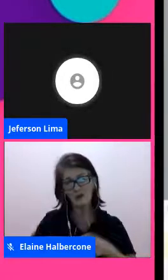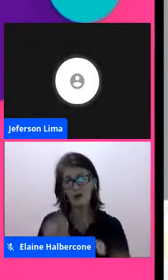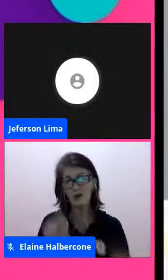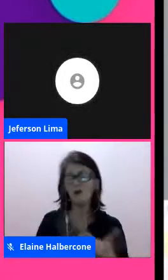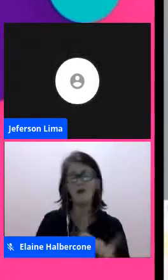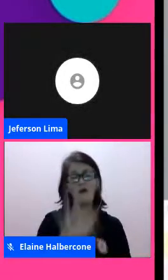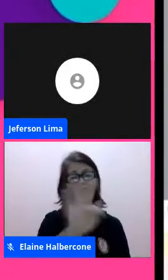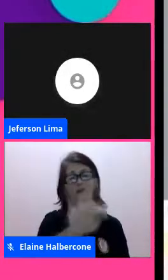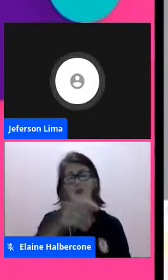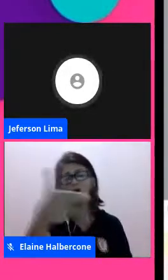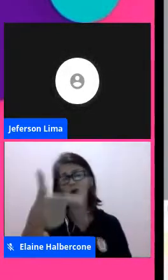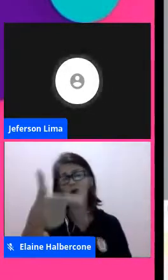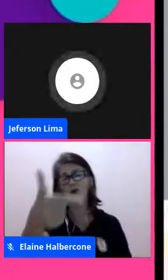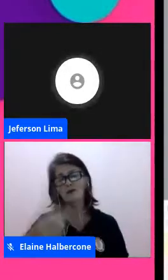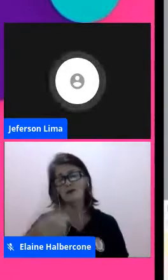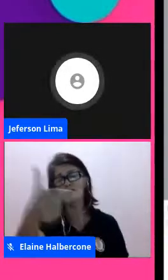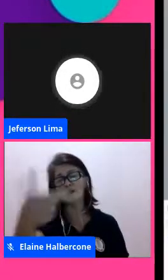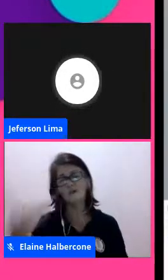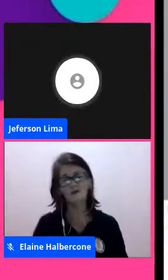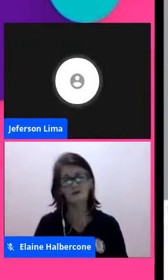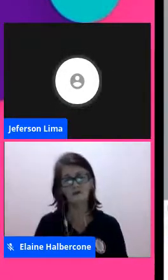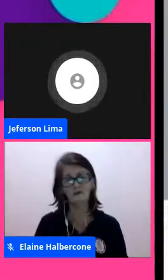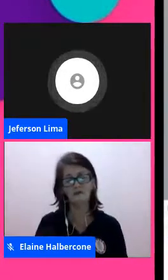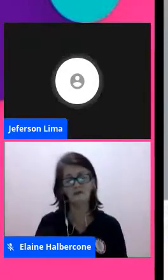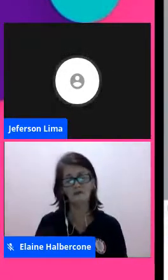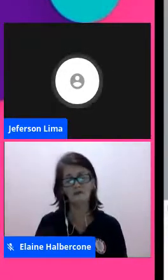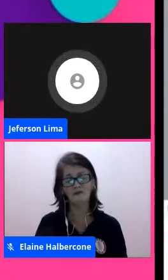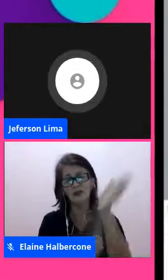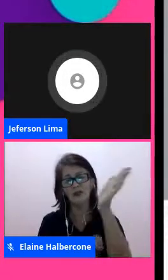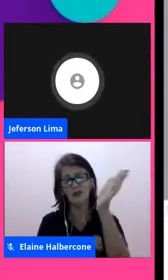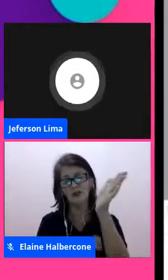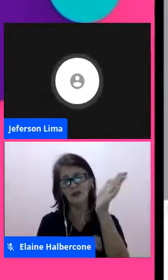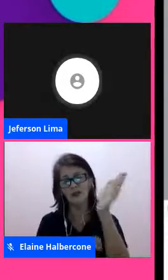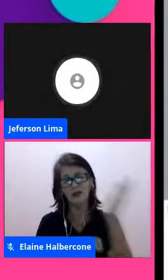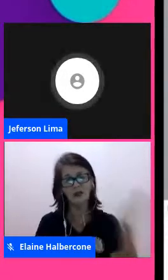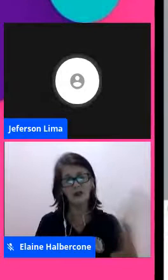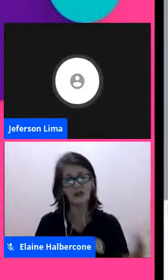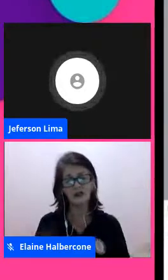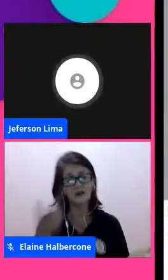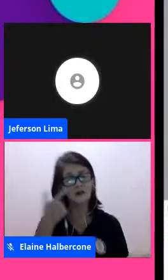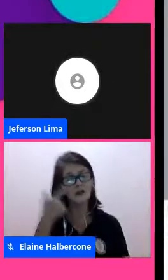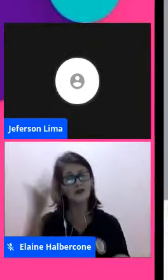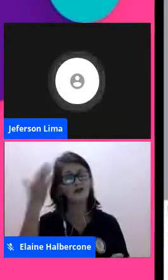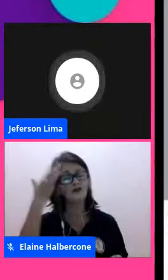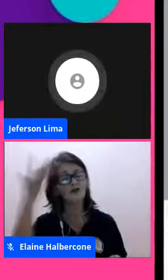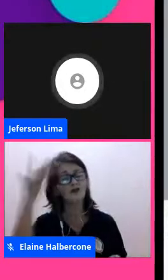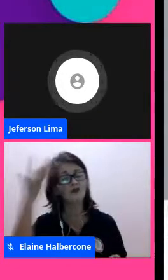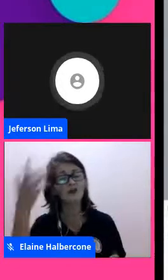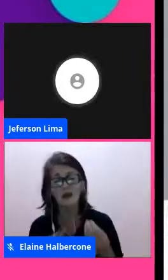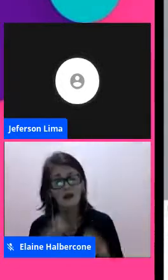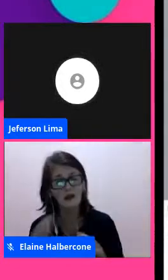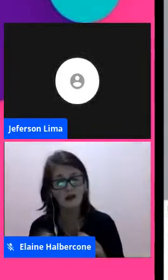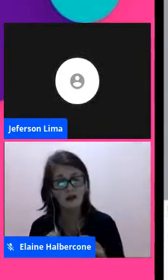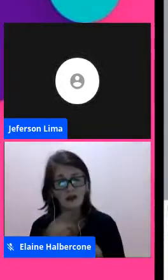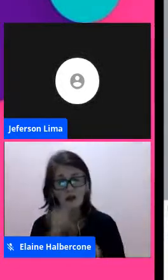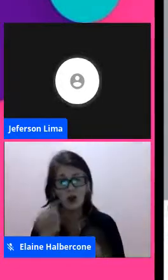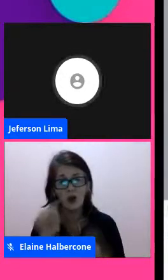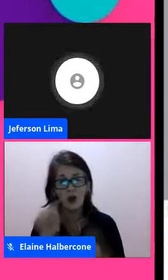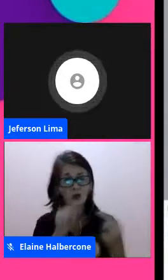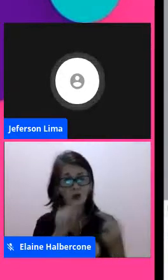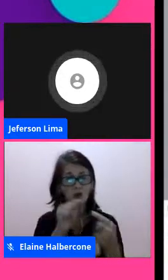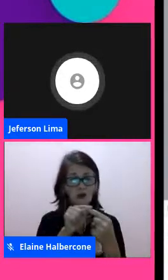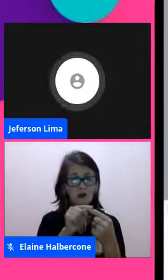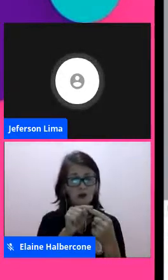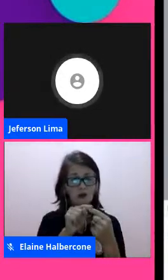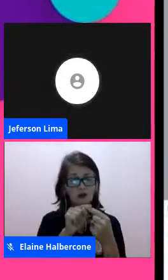no meu terminal. Certo? Vou limpar aqui esse output. Então vamos imaginar aqui que a gente tem o seguinte caso. Eu tenho um objeto, certo?